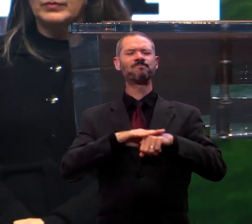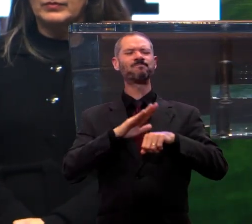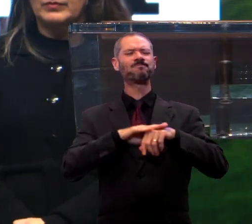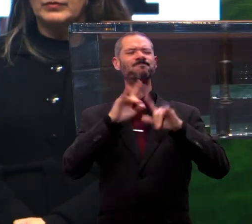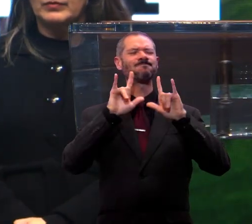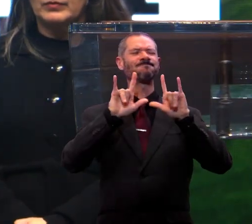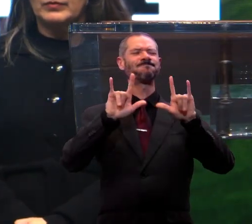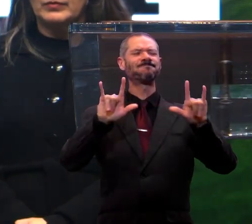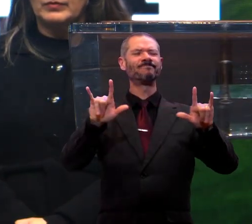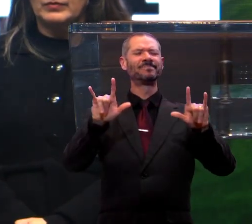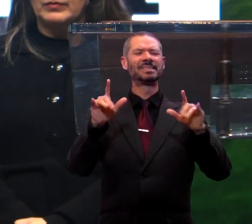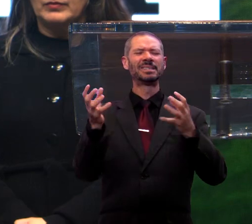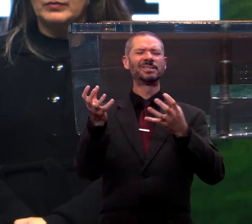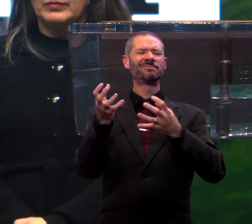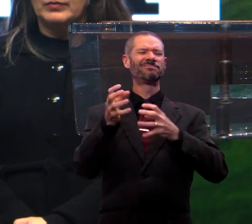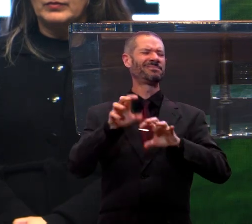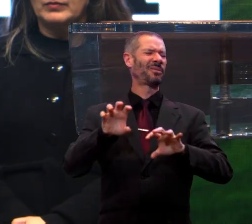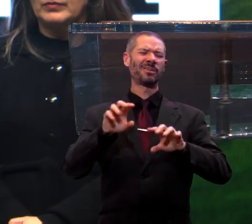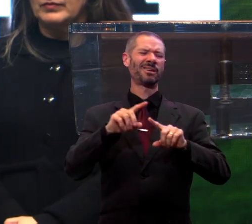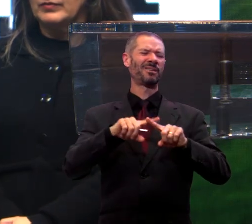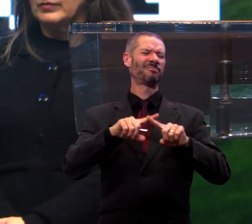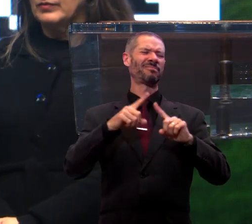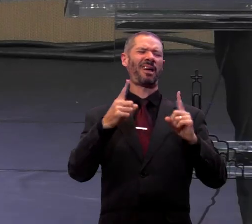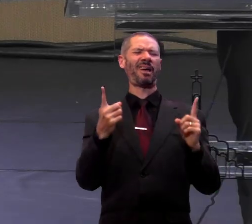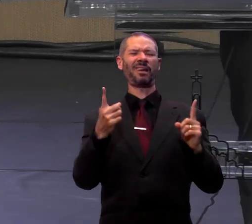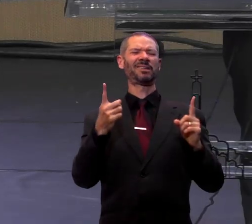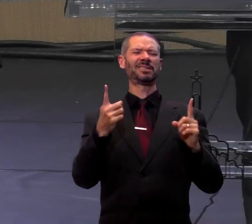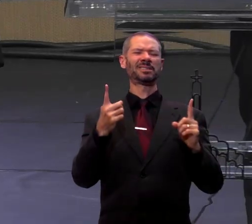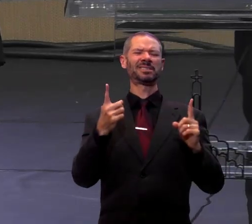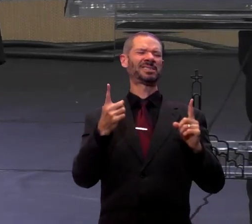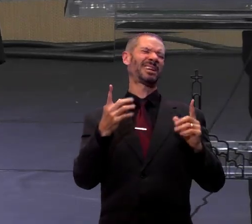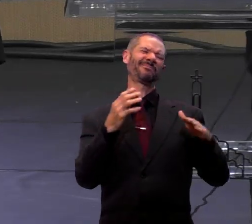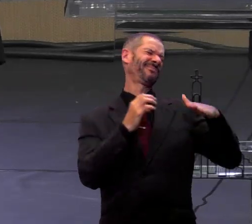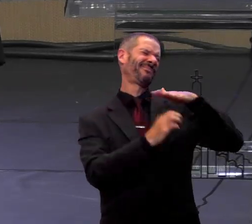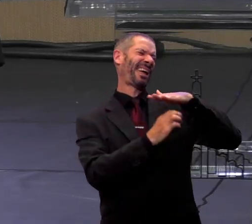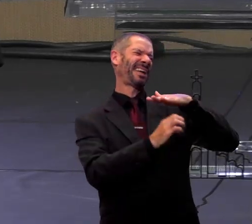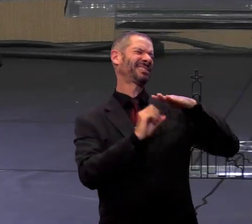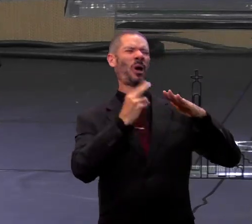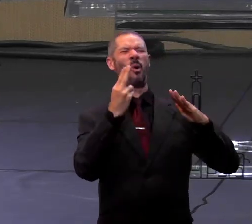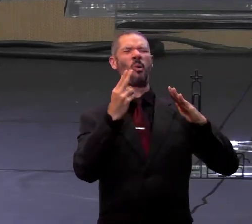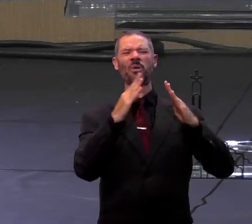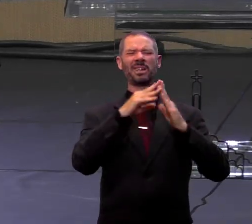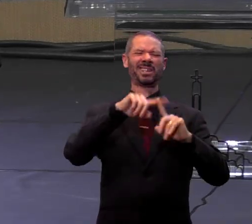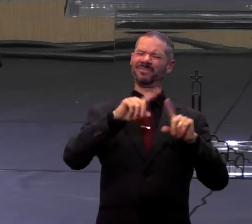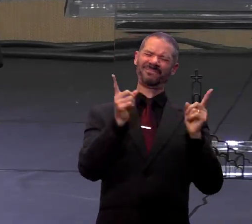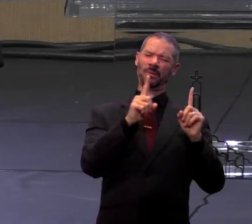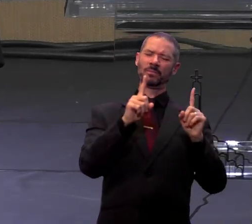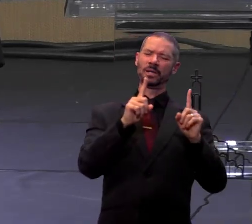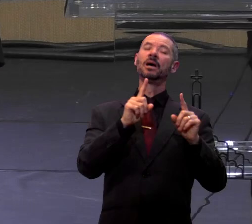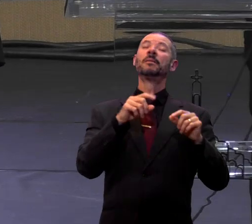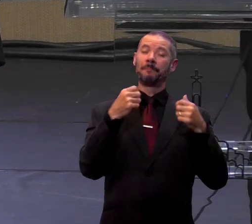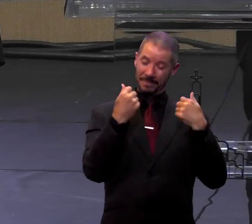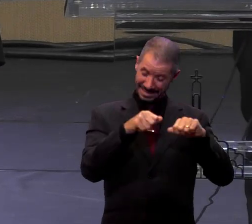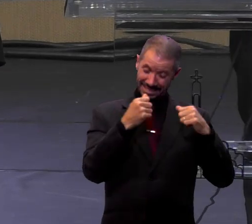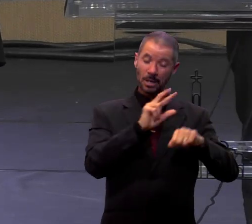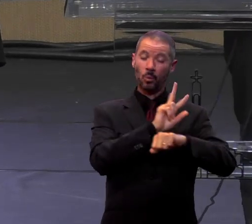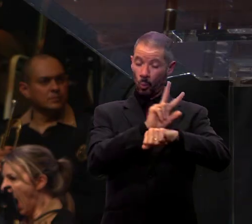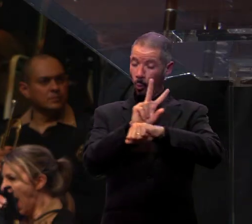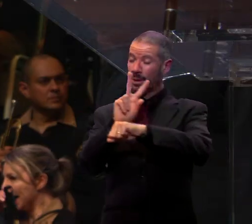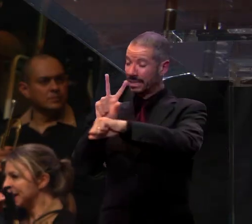Deus, nós não queremos apenas, como uma grande instituição, cuidar e fazer diferença na vida da cidade.